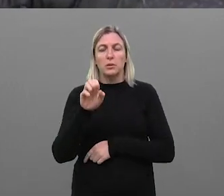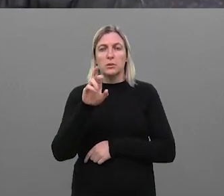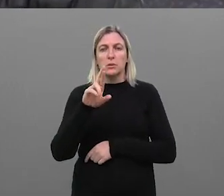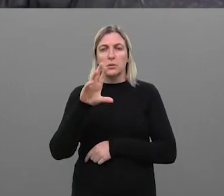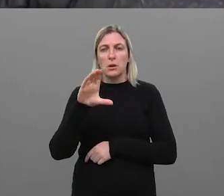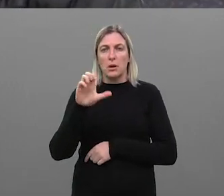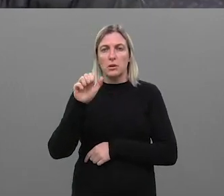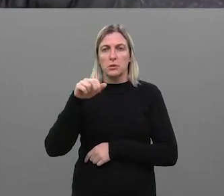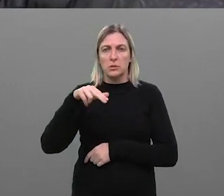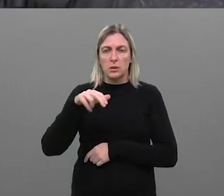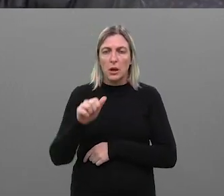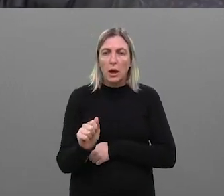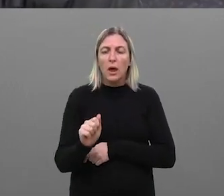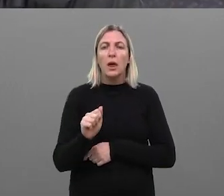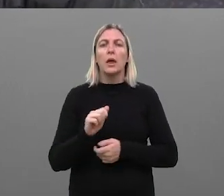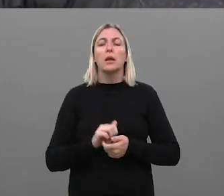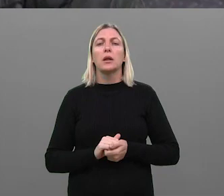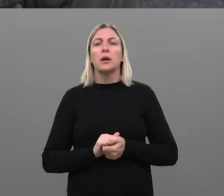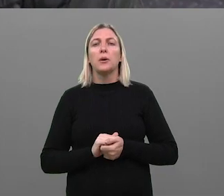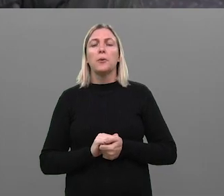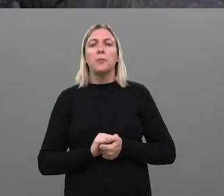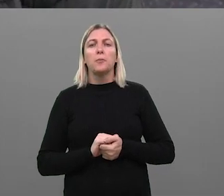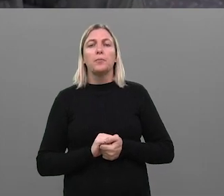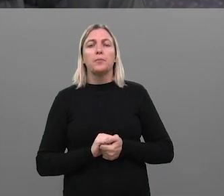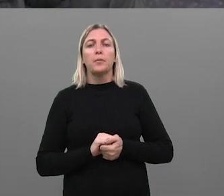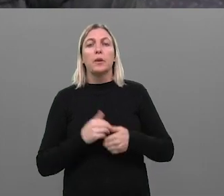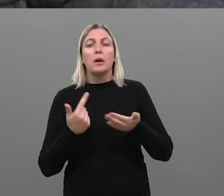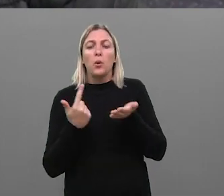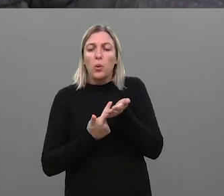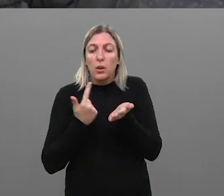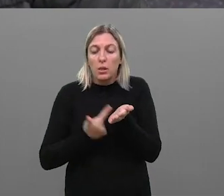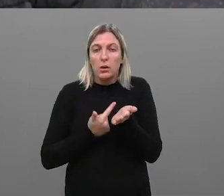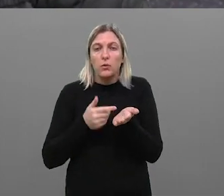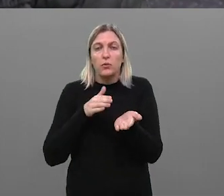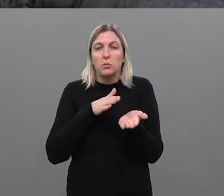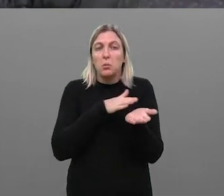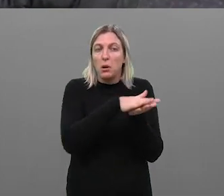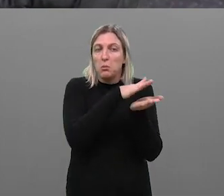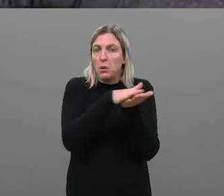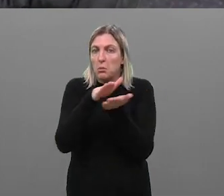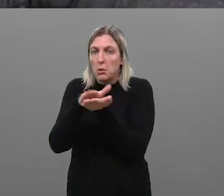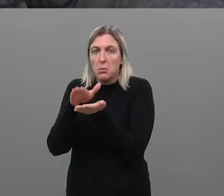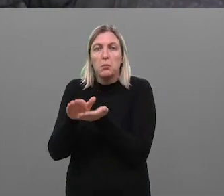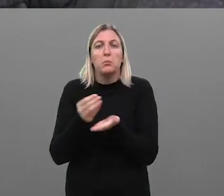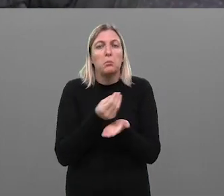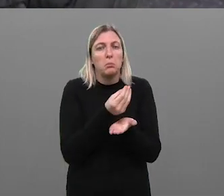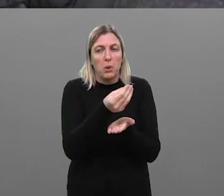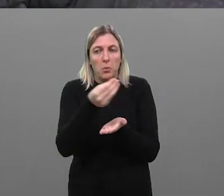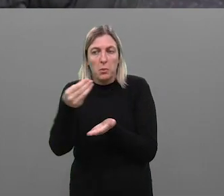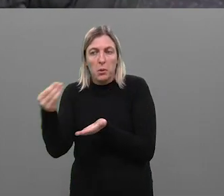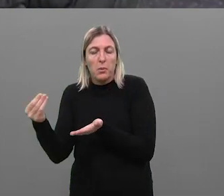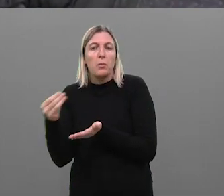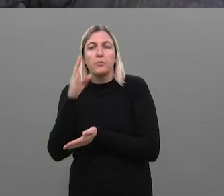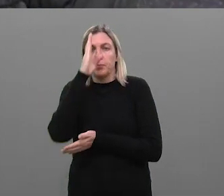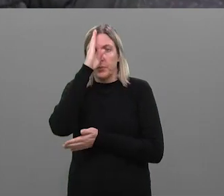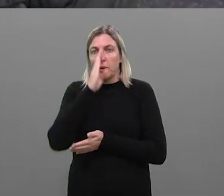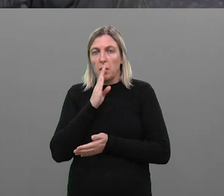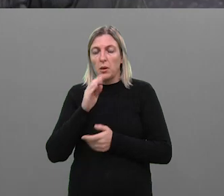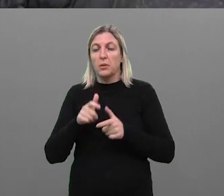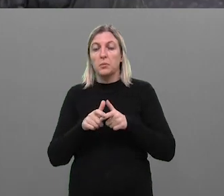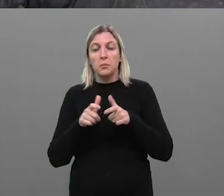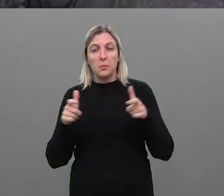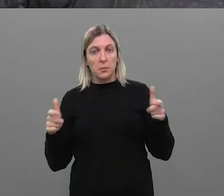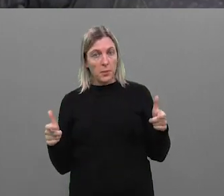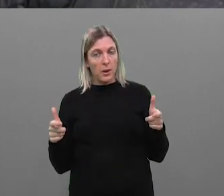aos quais eu agradeço imensamente eh portanto esse livro é de distribuição gratuita Eh